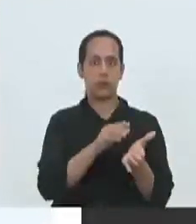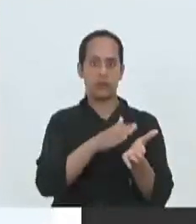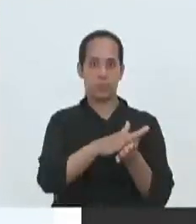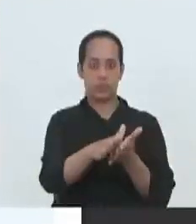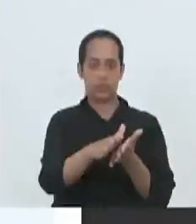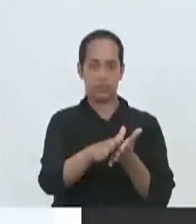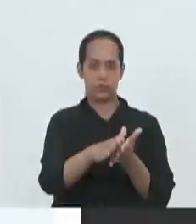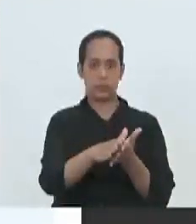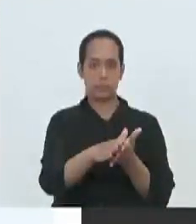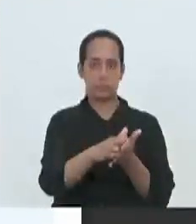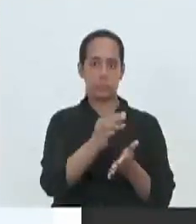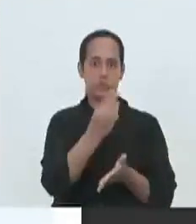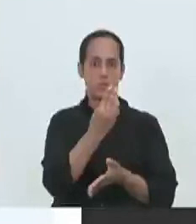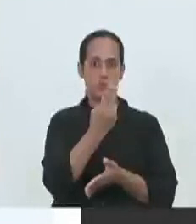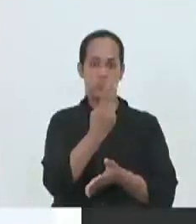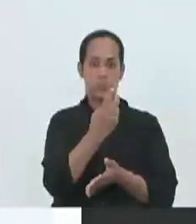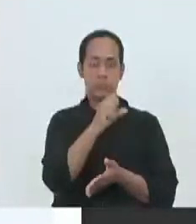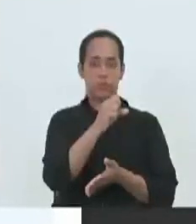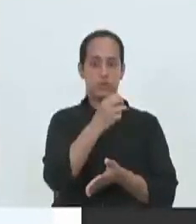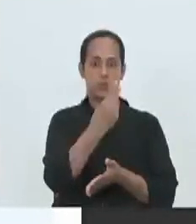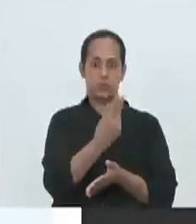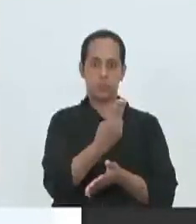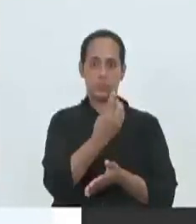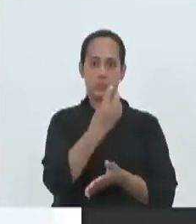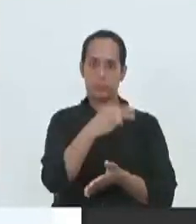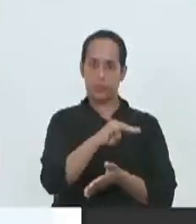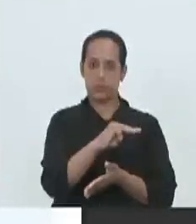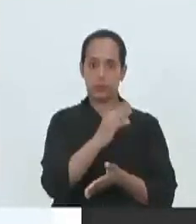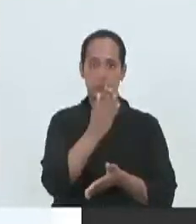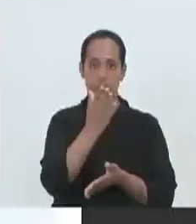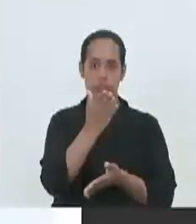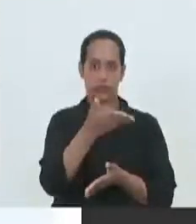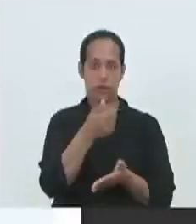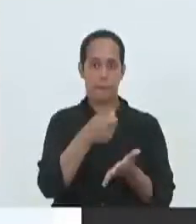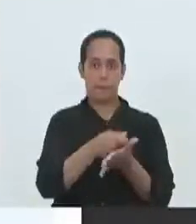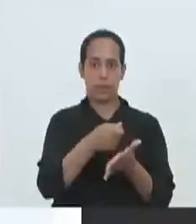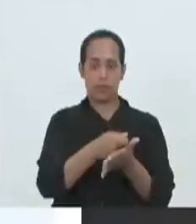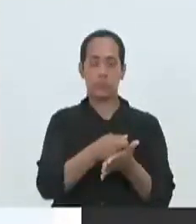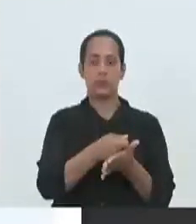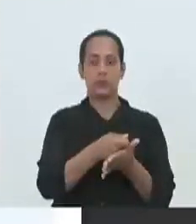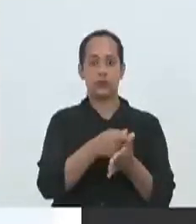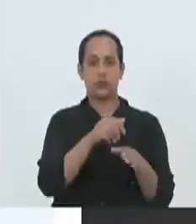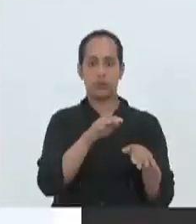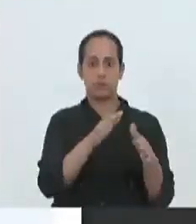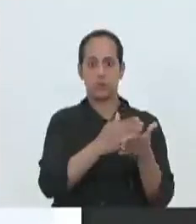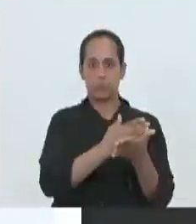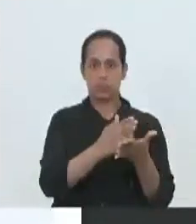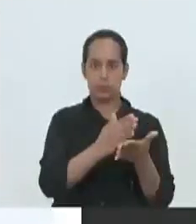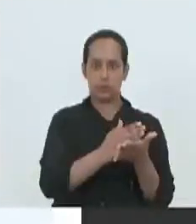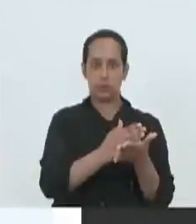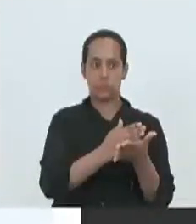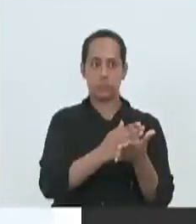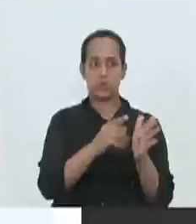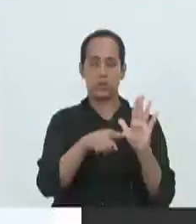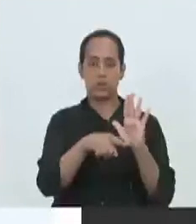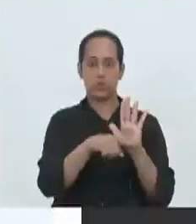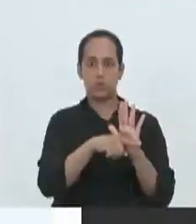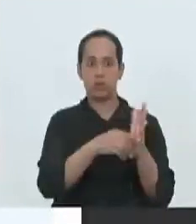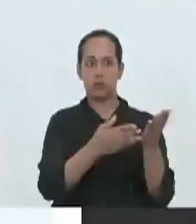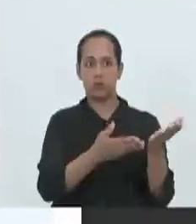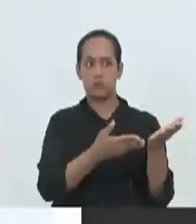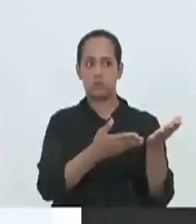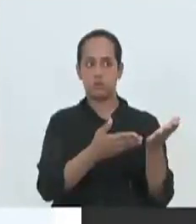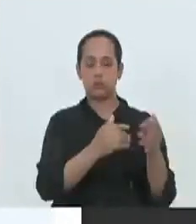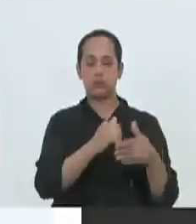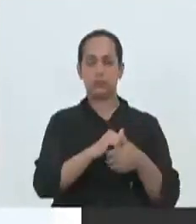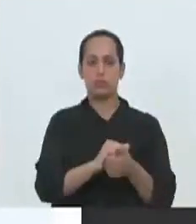milhões Já pagamos até então 275 cancelamos 93 com um saldo de 56 milhões que podem vir a